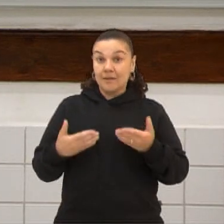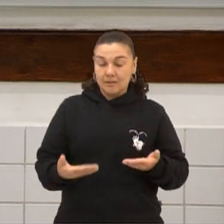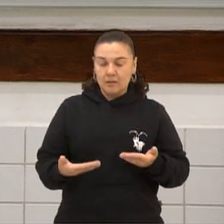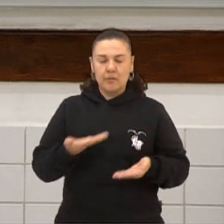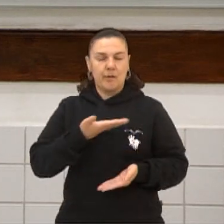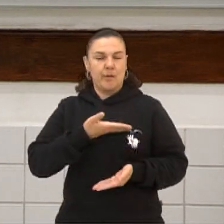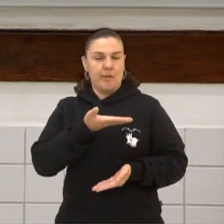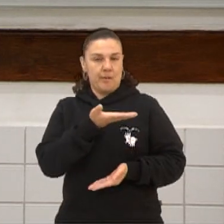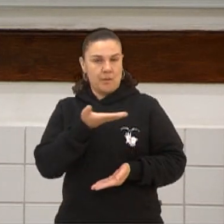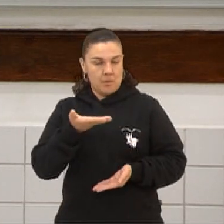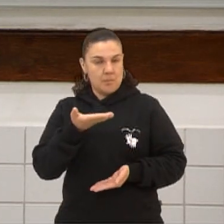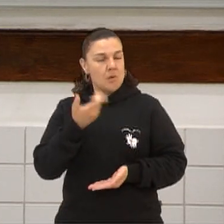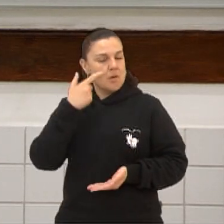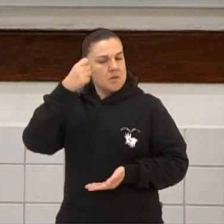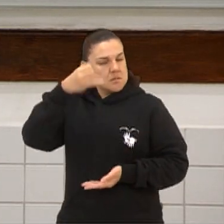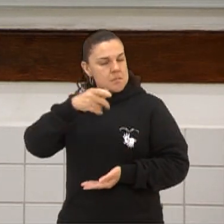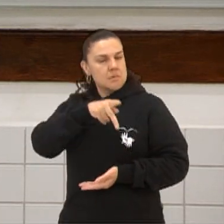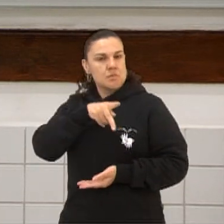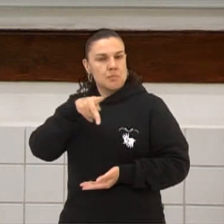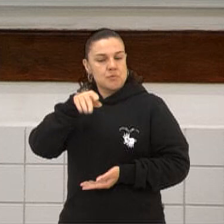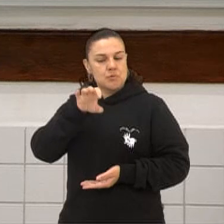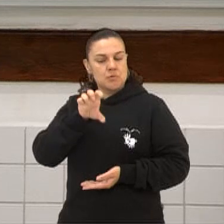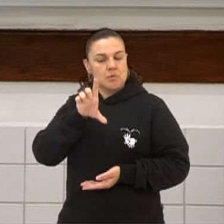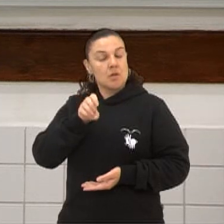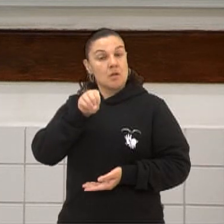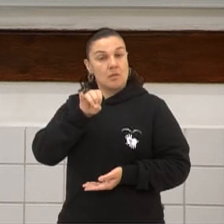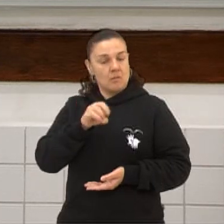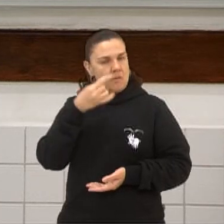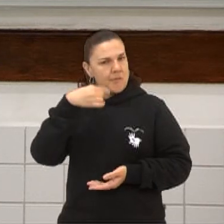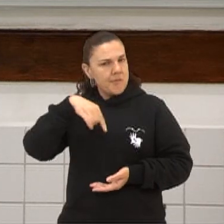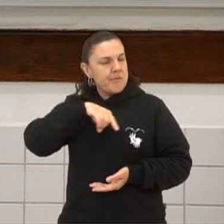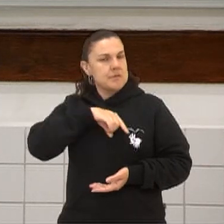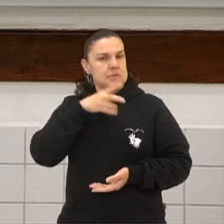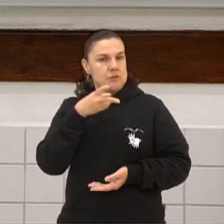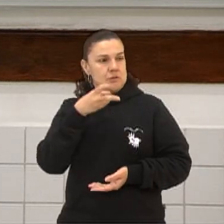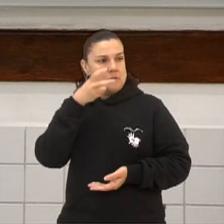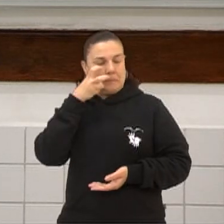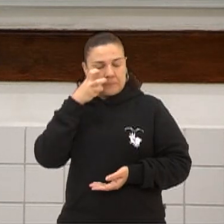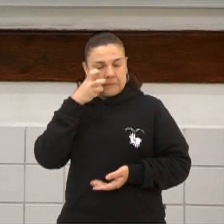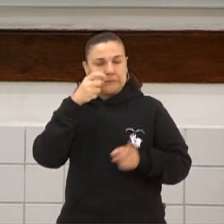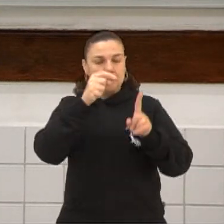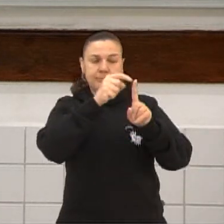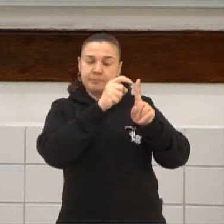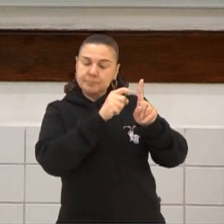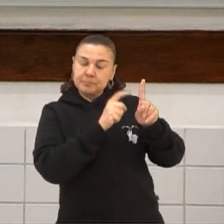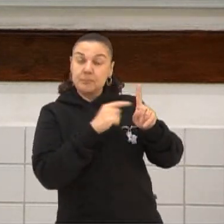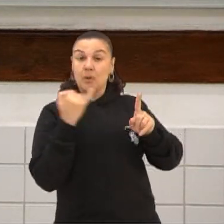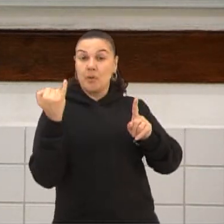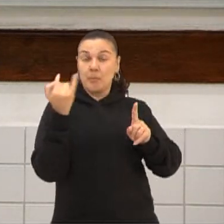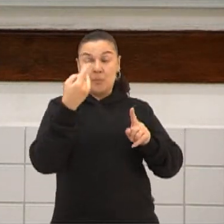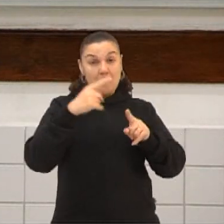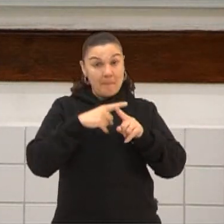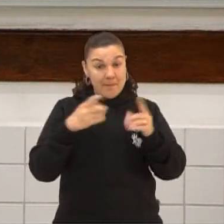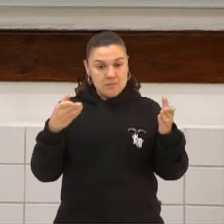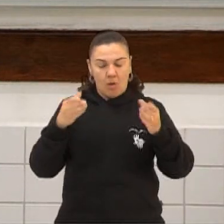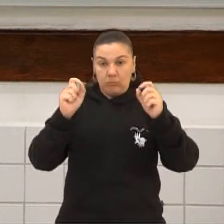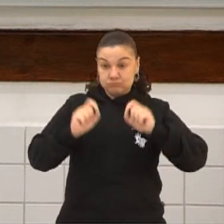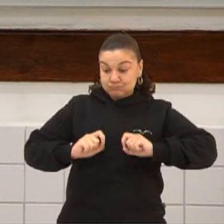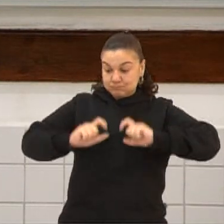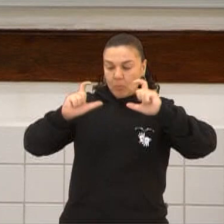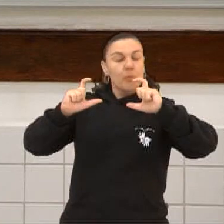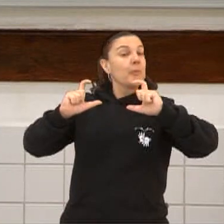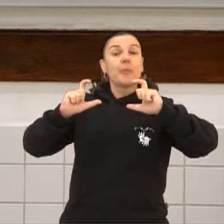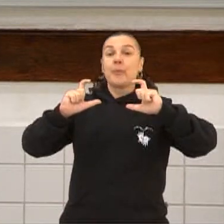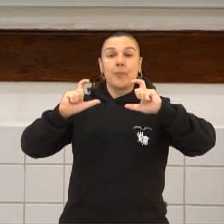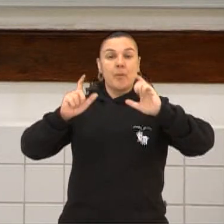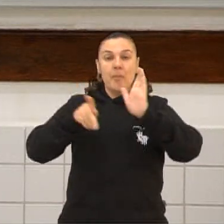Então, meus amigos, na fala do professor Eloy Correia, a gente pode perceber muitos pontos interessantes, mas o que a gente gostaria de destacar é